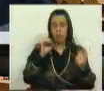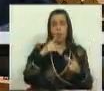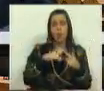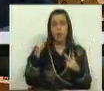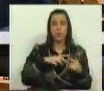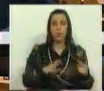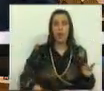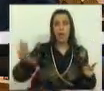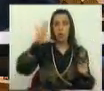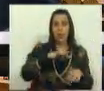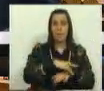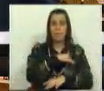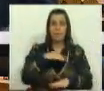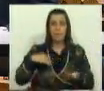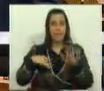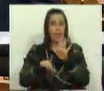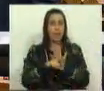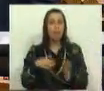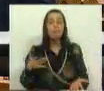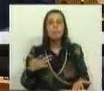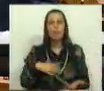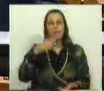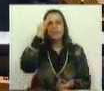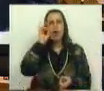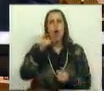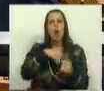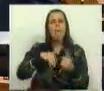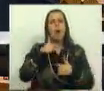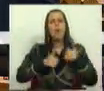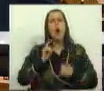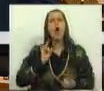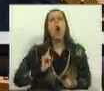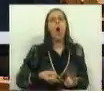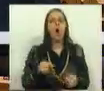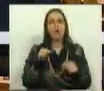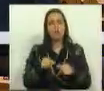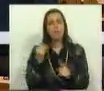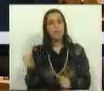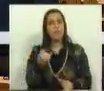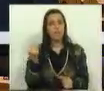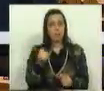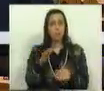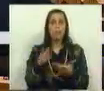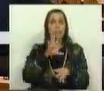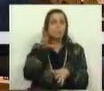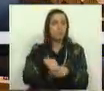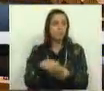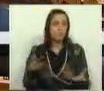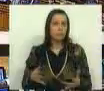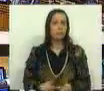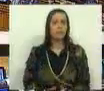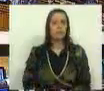Instituto Nacional de Medicina Legal. Gostava de conhecer qual o ambiente competitivo em que estas instituições se inserem.